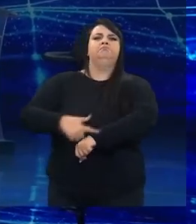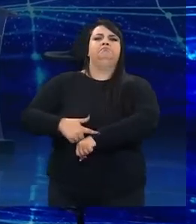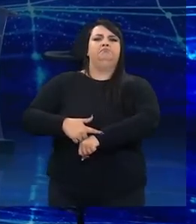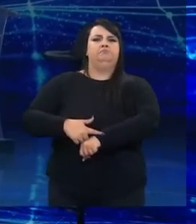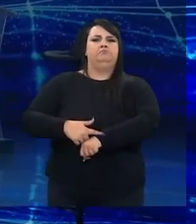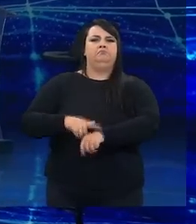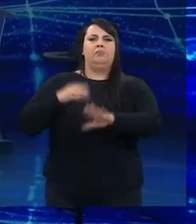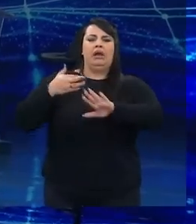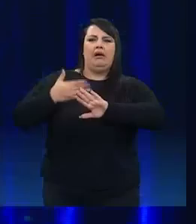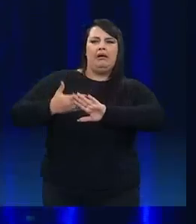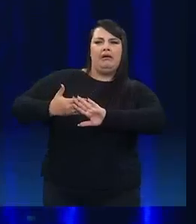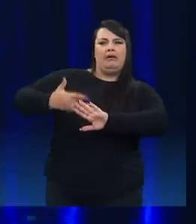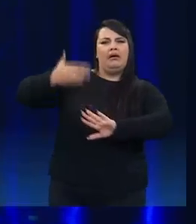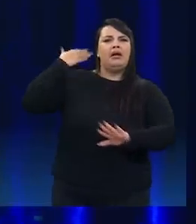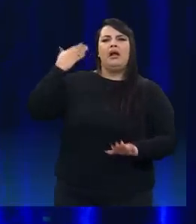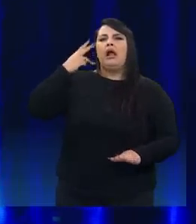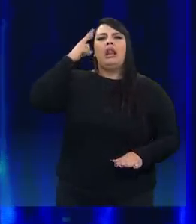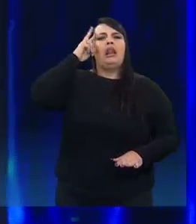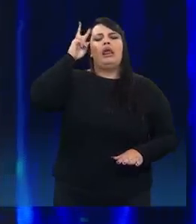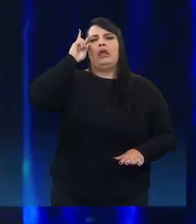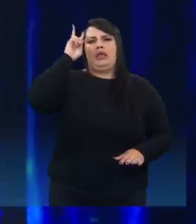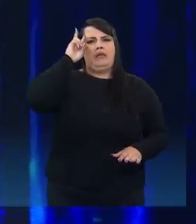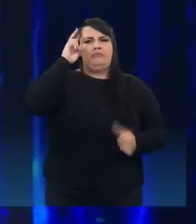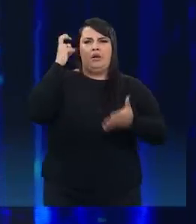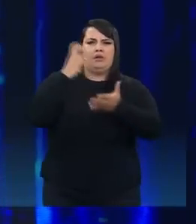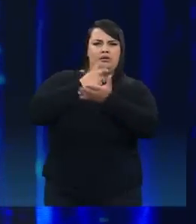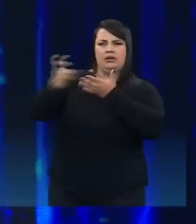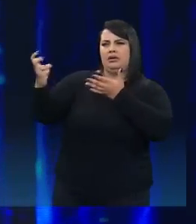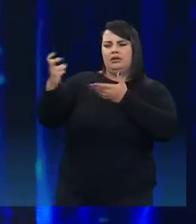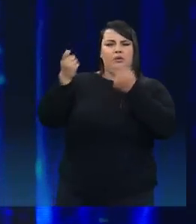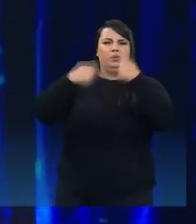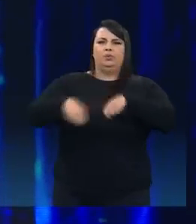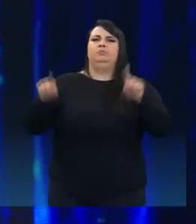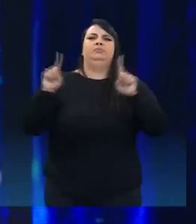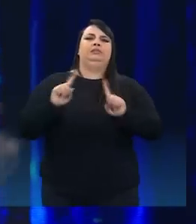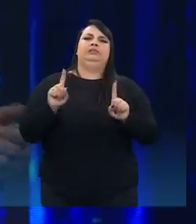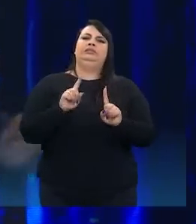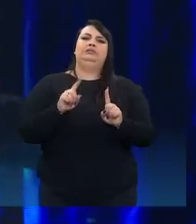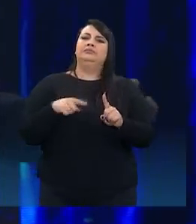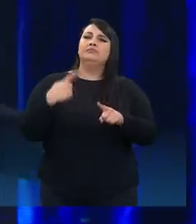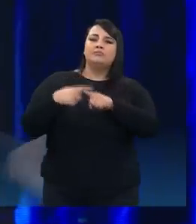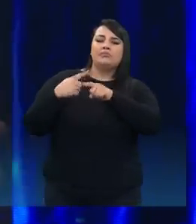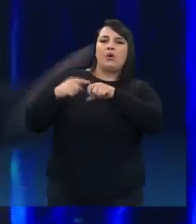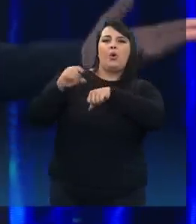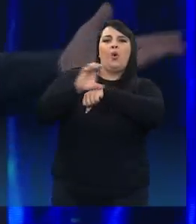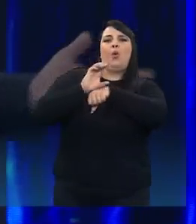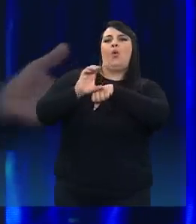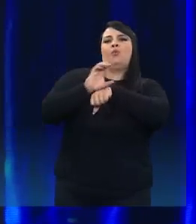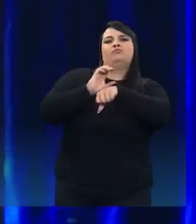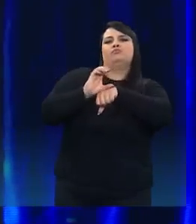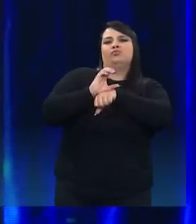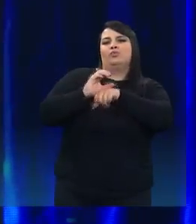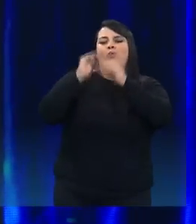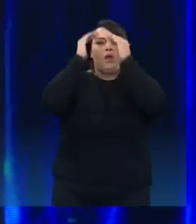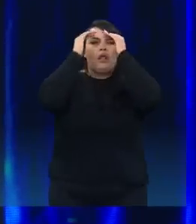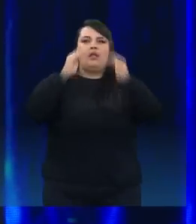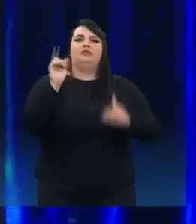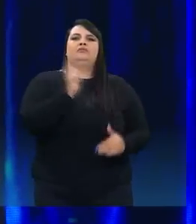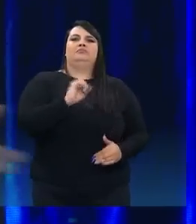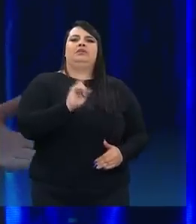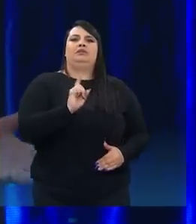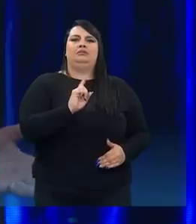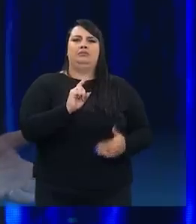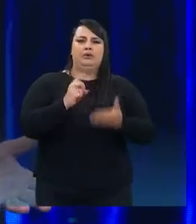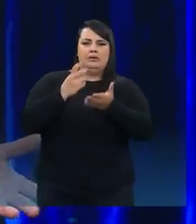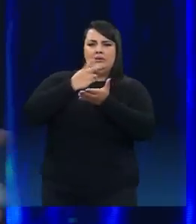trágica da história brasileira, em que se violou a Constituição, né, para arrancar um mandato de uma pessoa eleita. Não